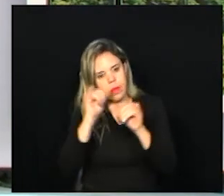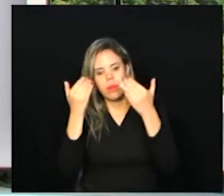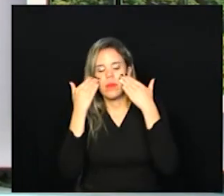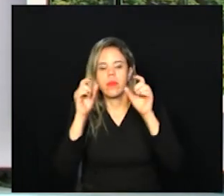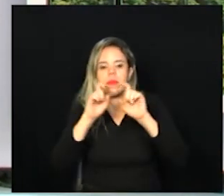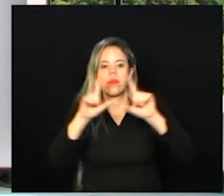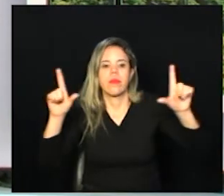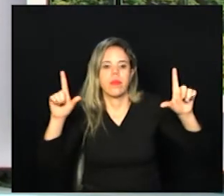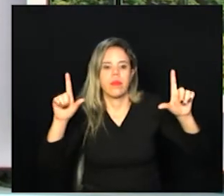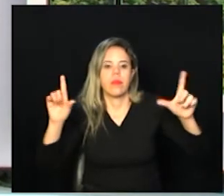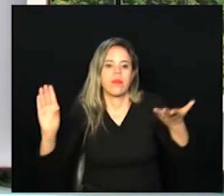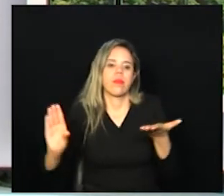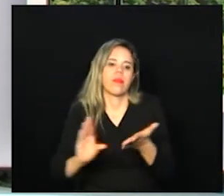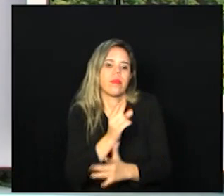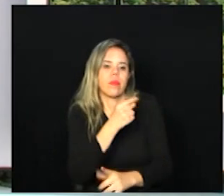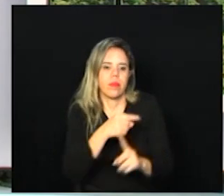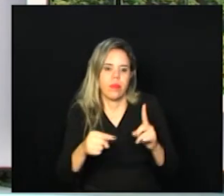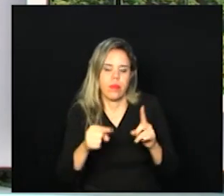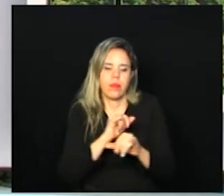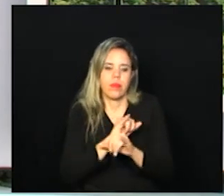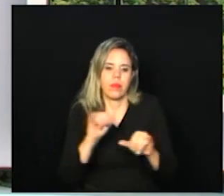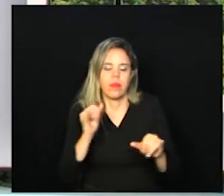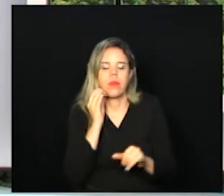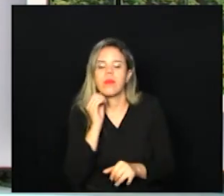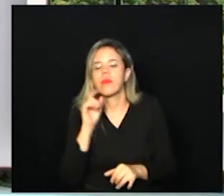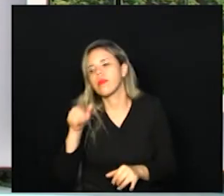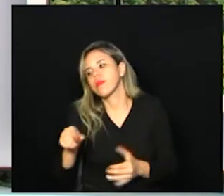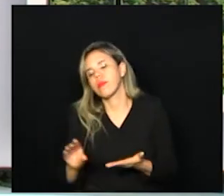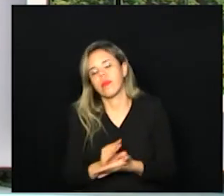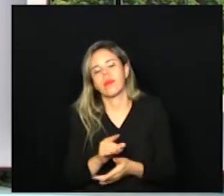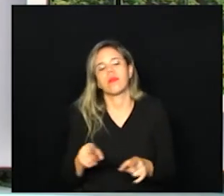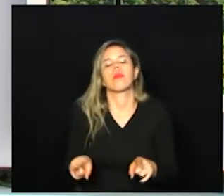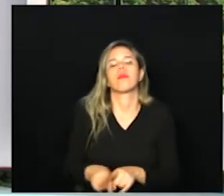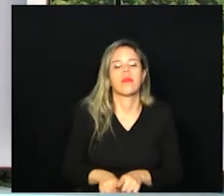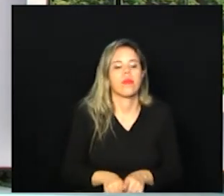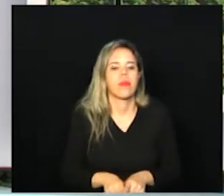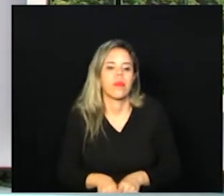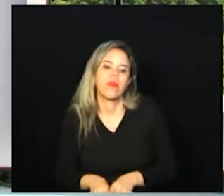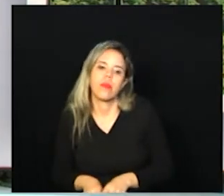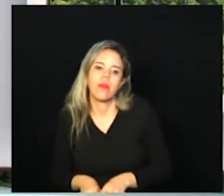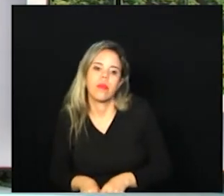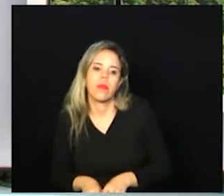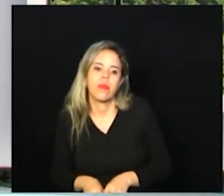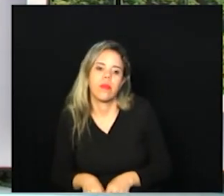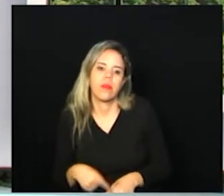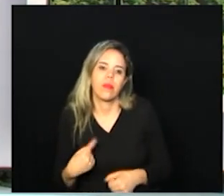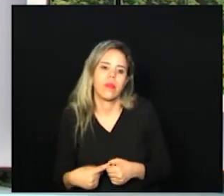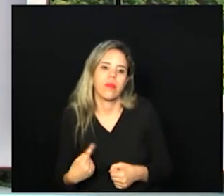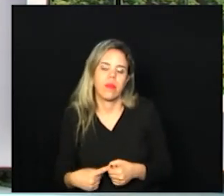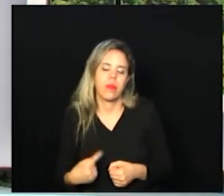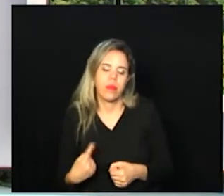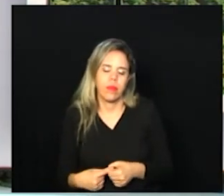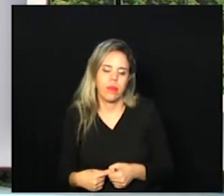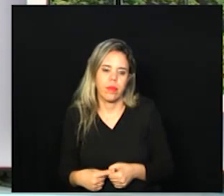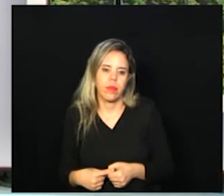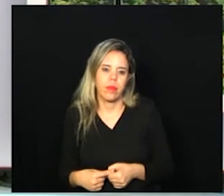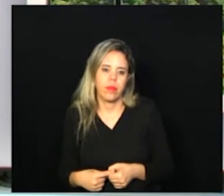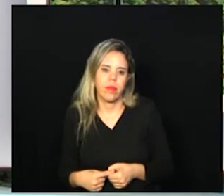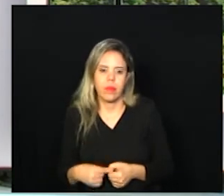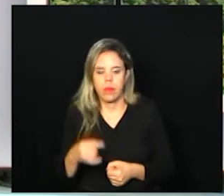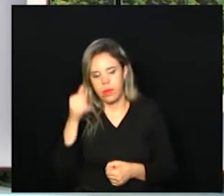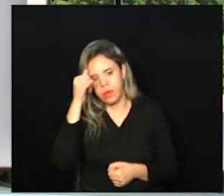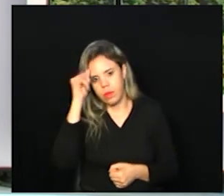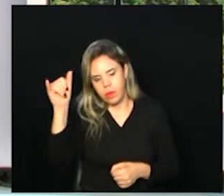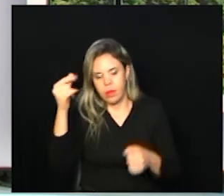uma parte da verba de publicidade deveria ser investida, publicidade municipal, deveria ser investida no combate